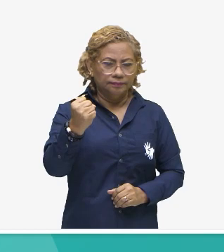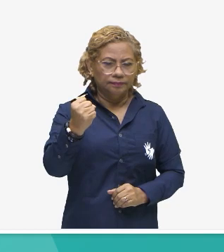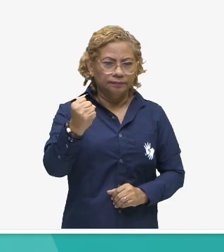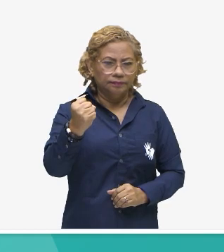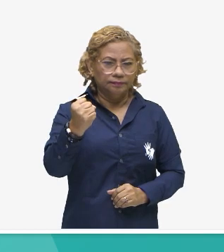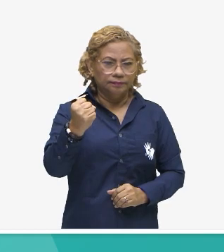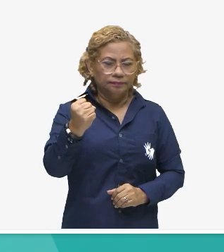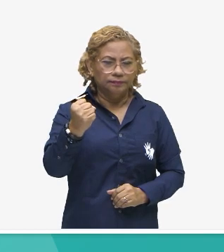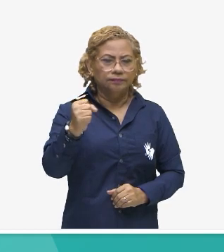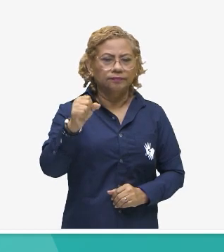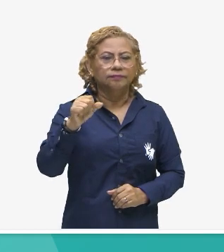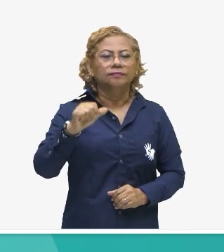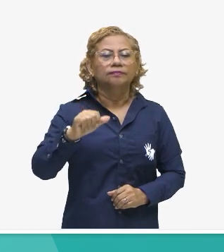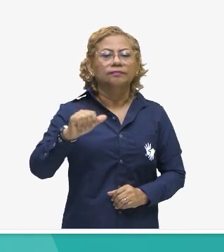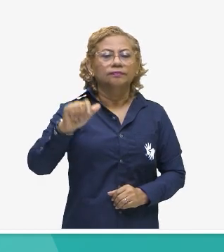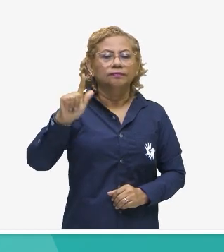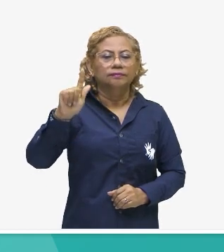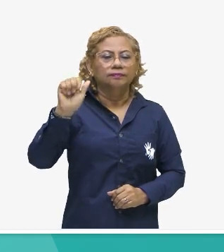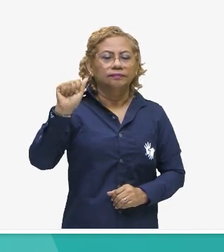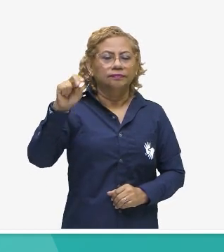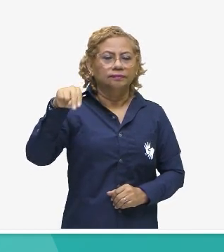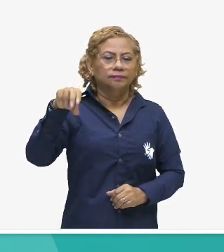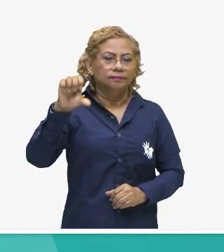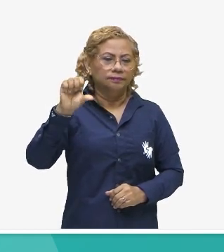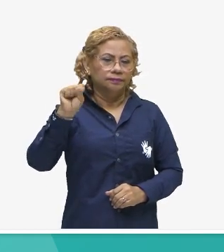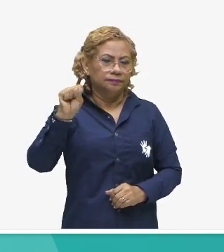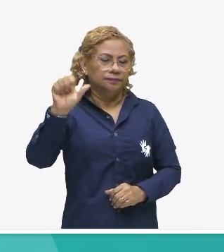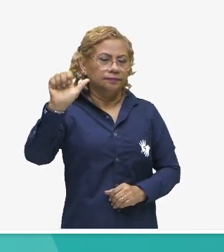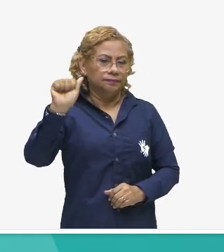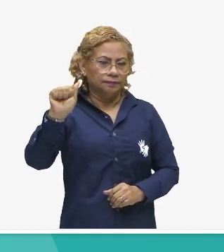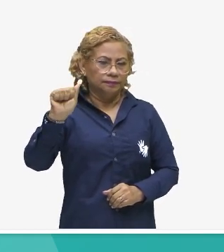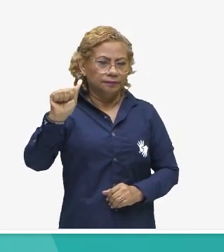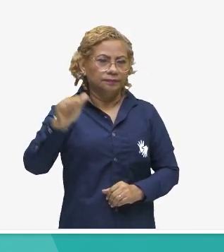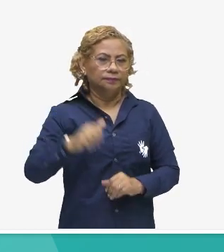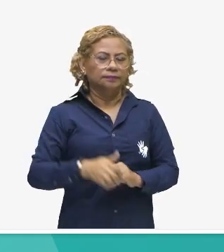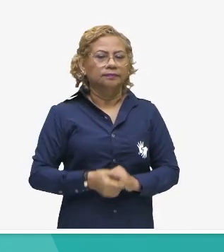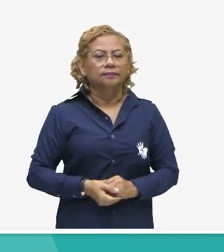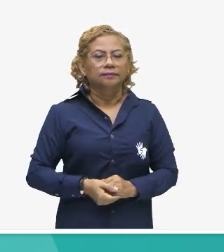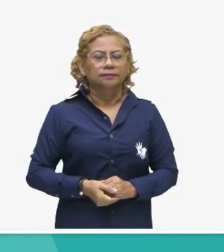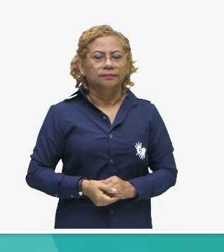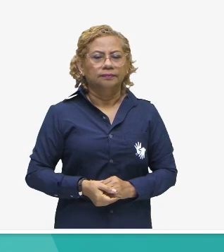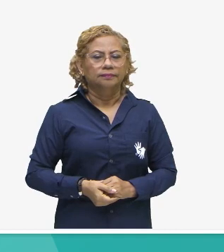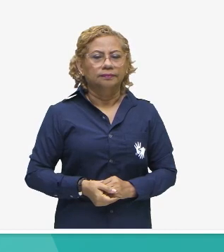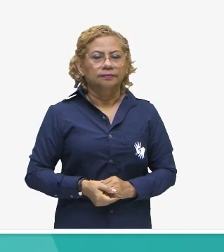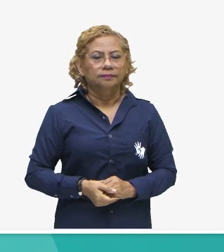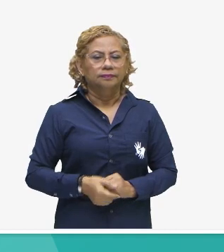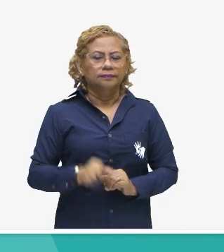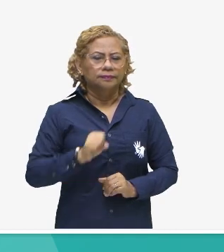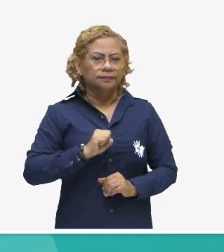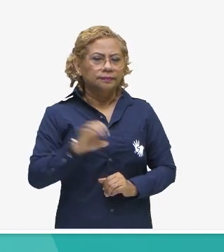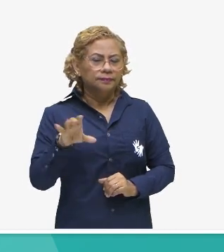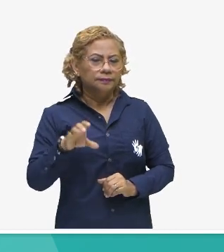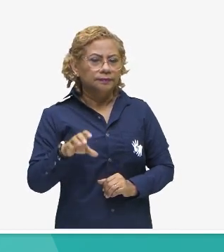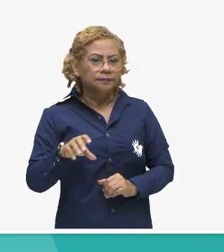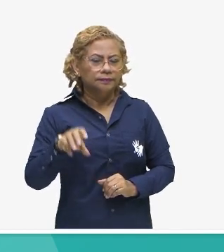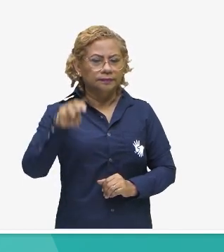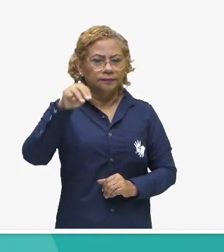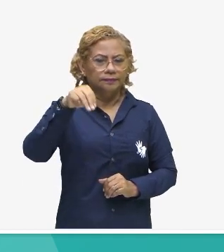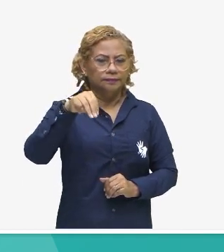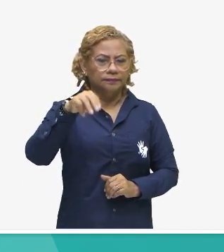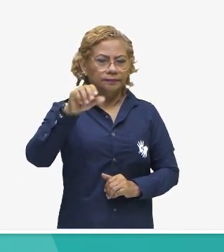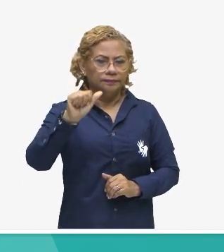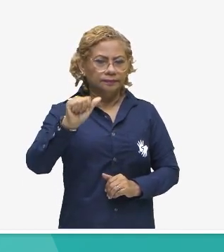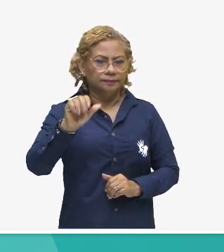mudou, né? O tempo verbal, matou no passado, abriu passado, isso que